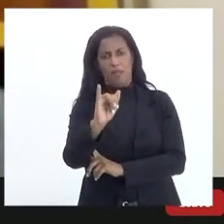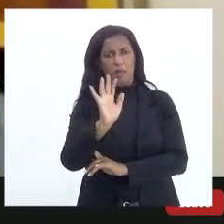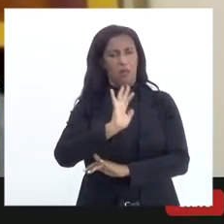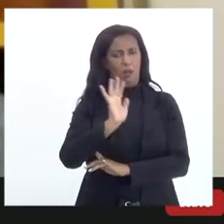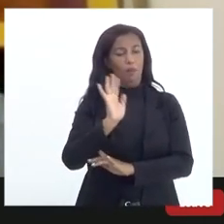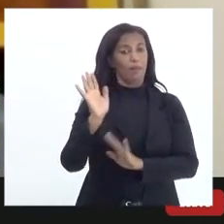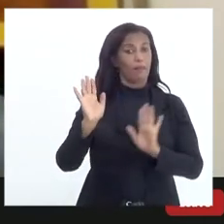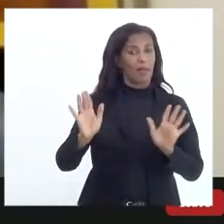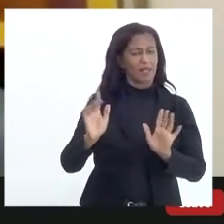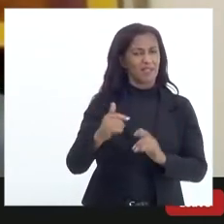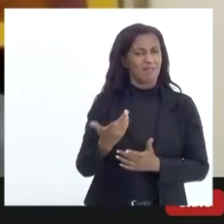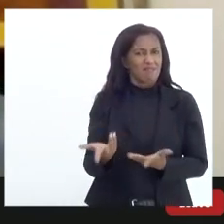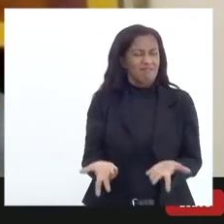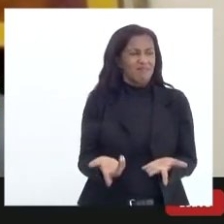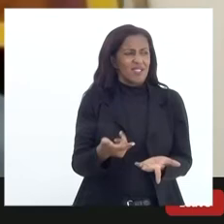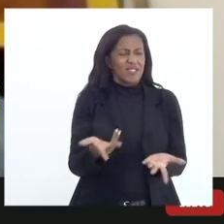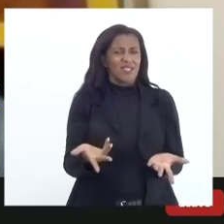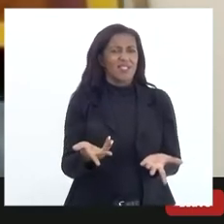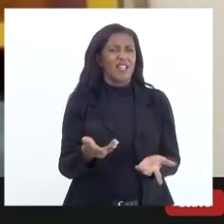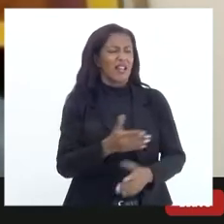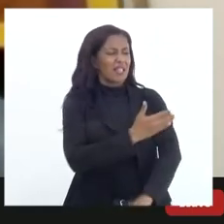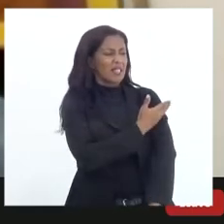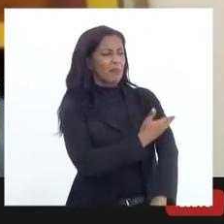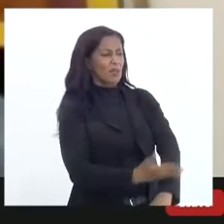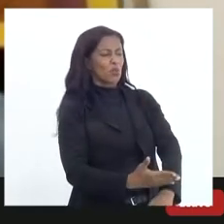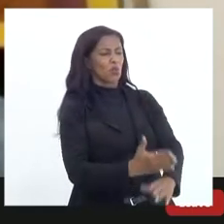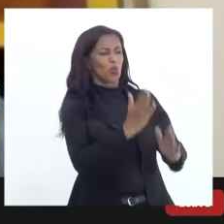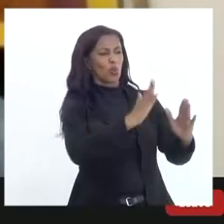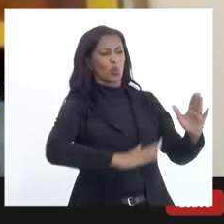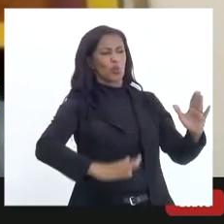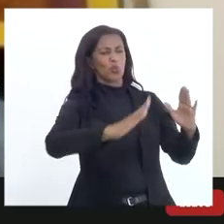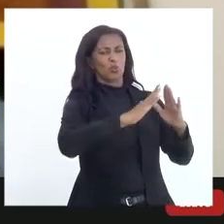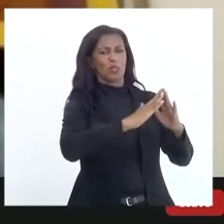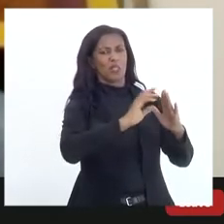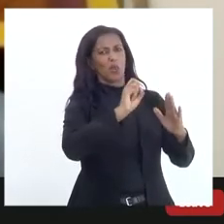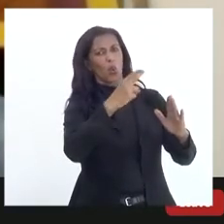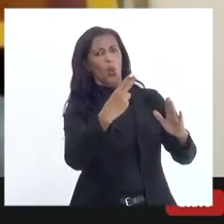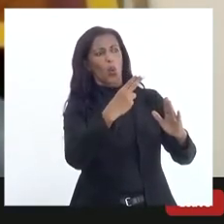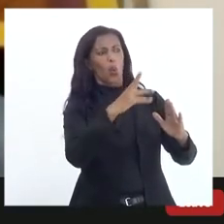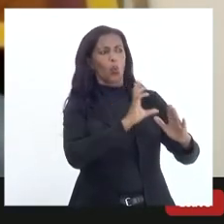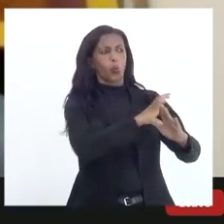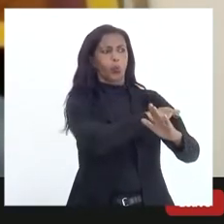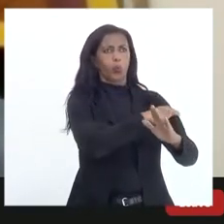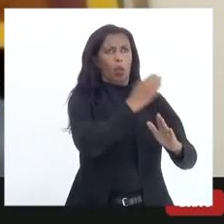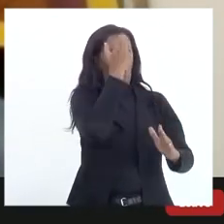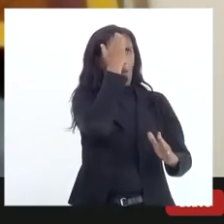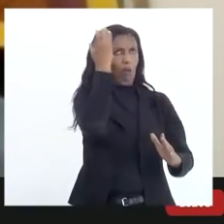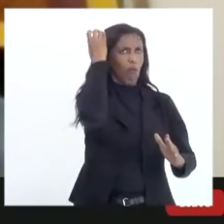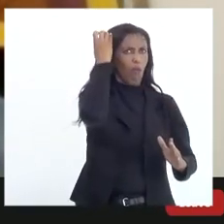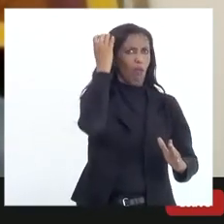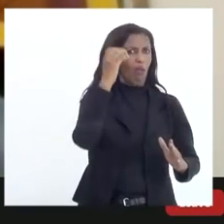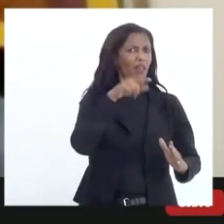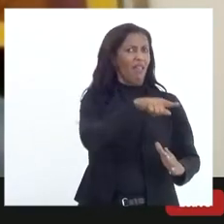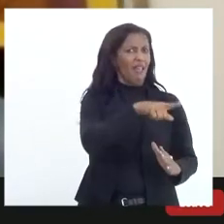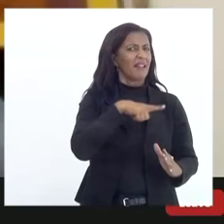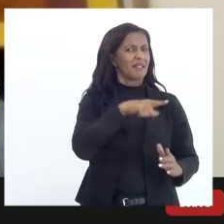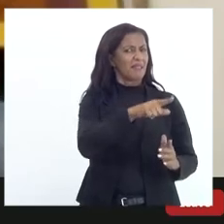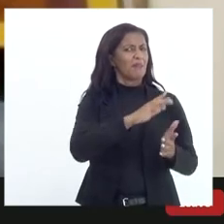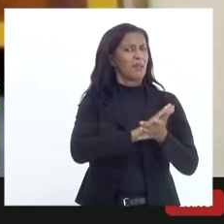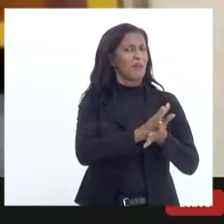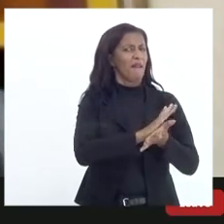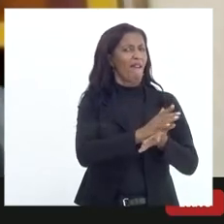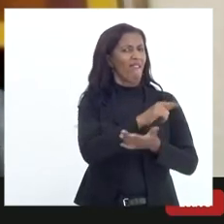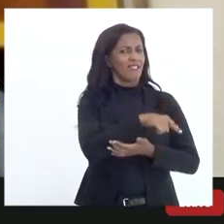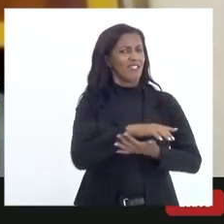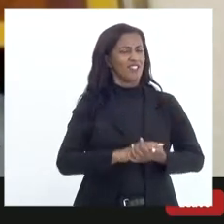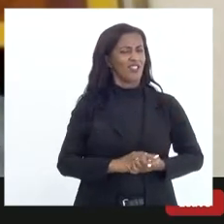é, será que o fato de a pessoa ser branca, candomblecista ou umbandista, ela não tem atitude racista? Ou será que eu